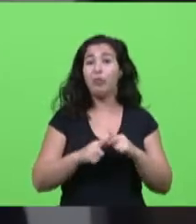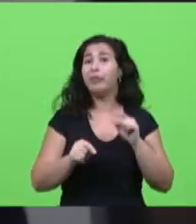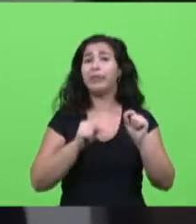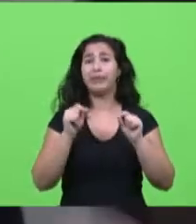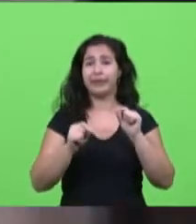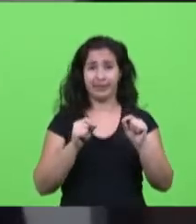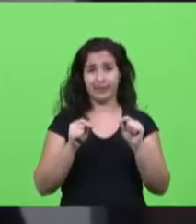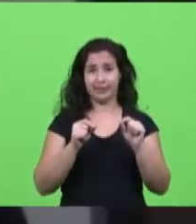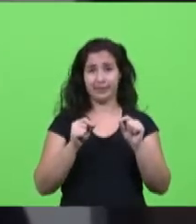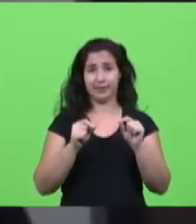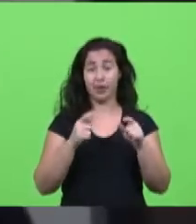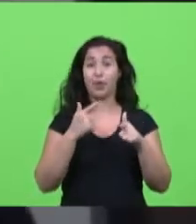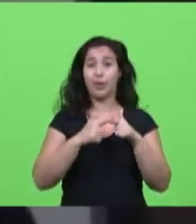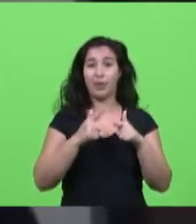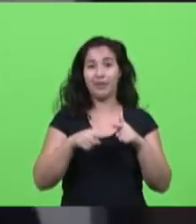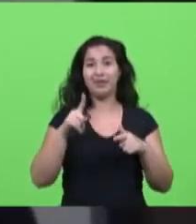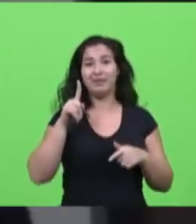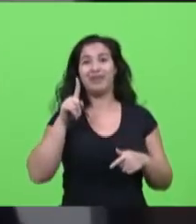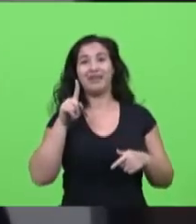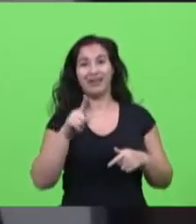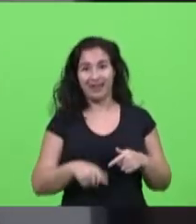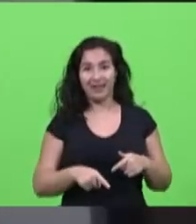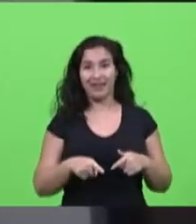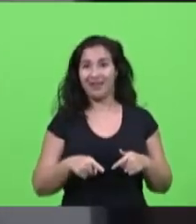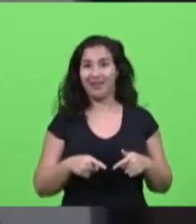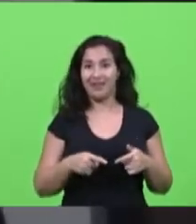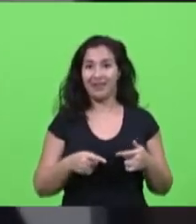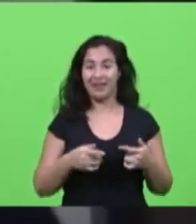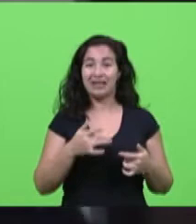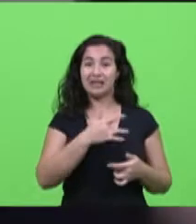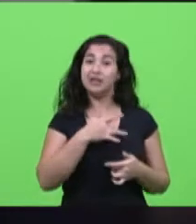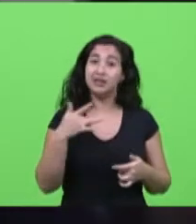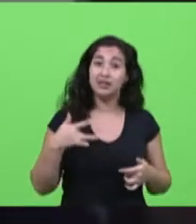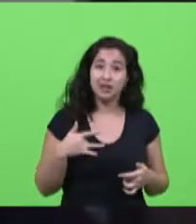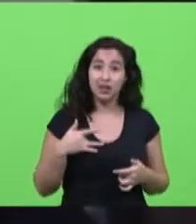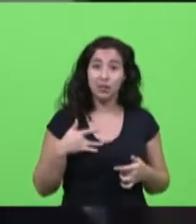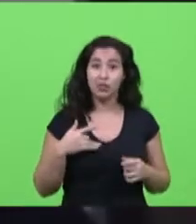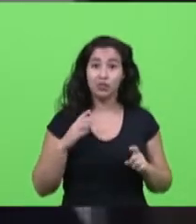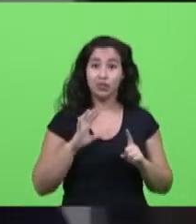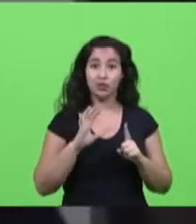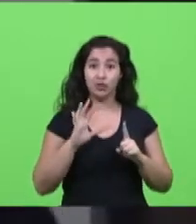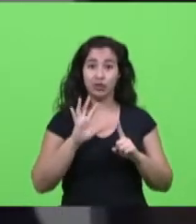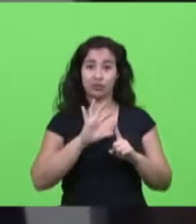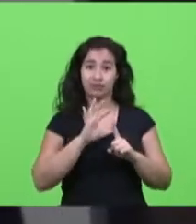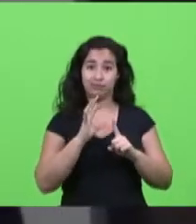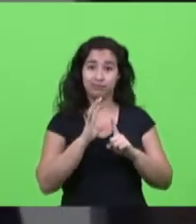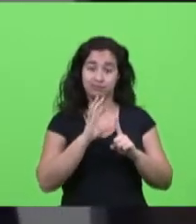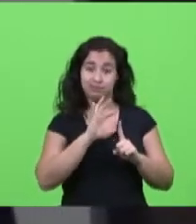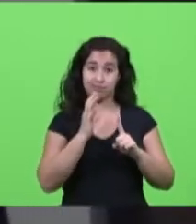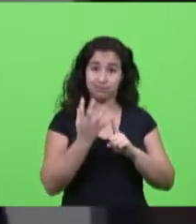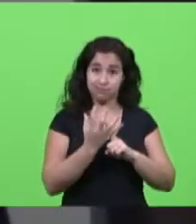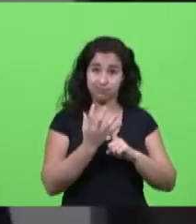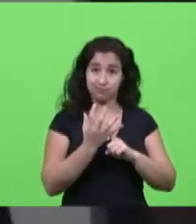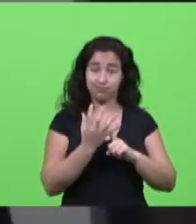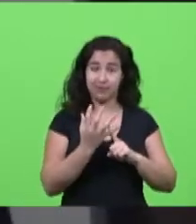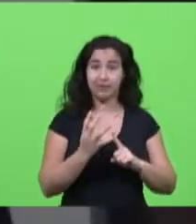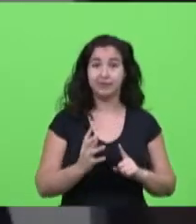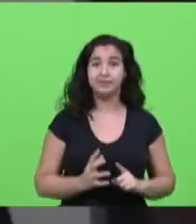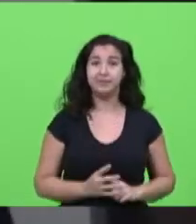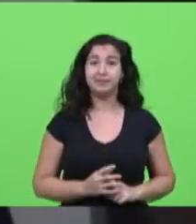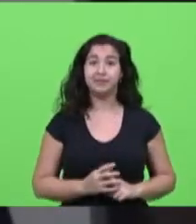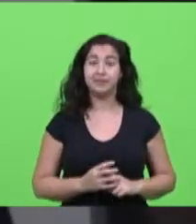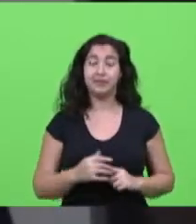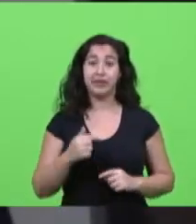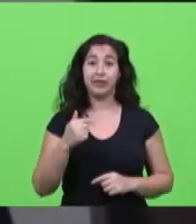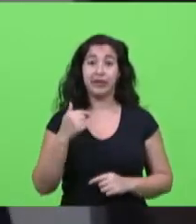aqui. O problema de fundo é a questão da saúde, é a questão do isolamento. Então, eu não posso, eu